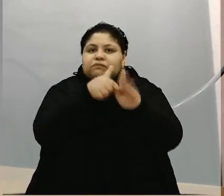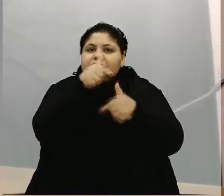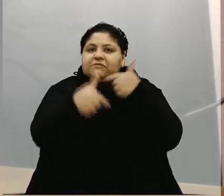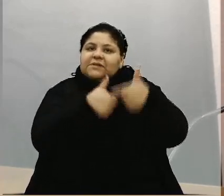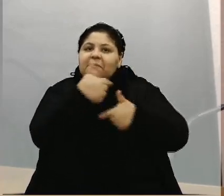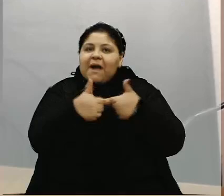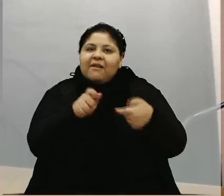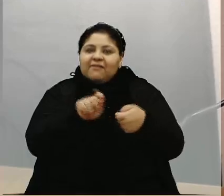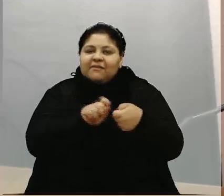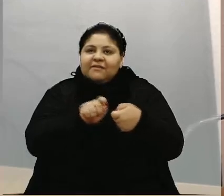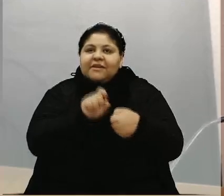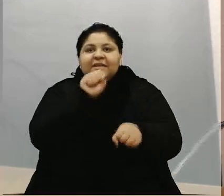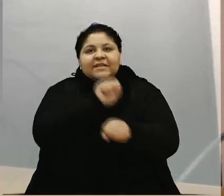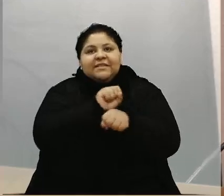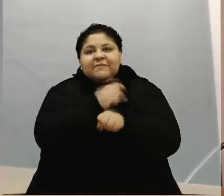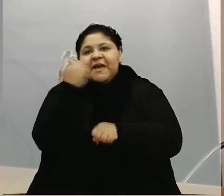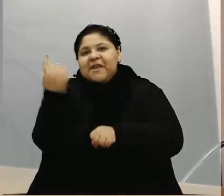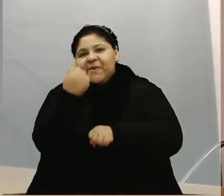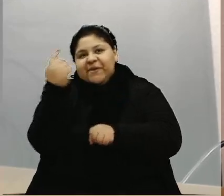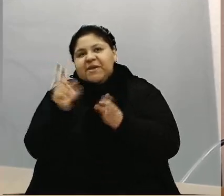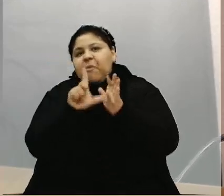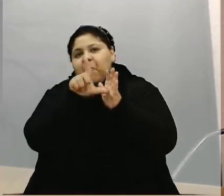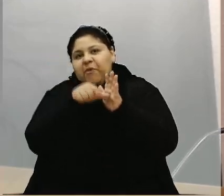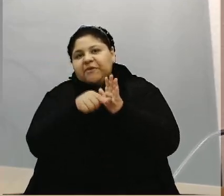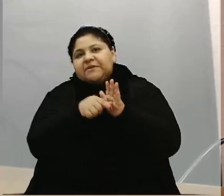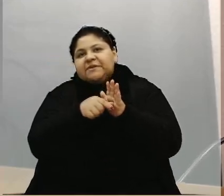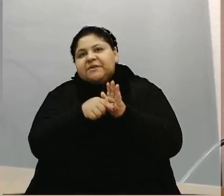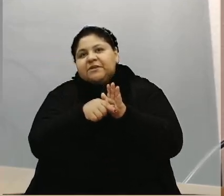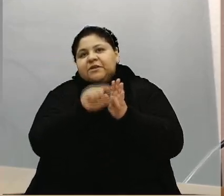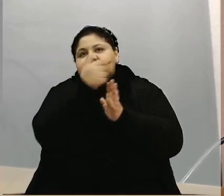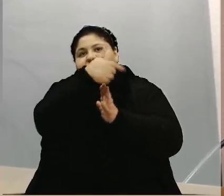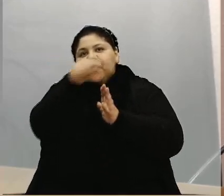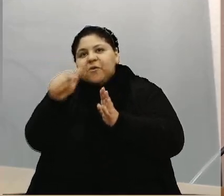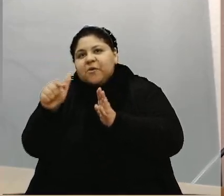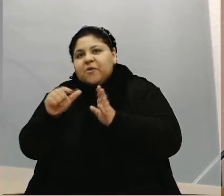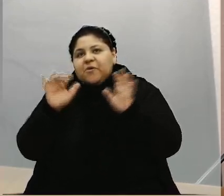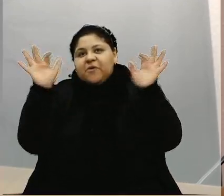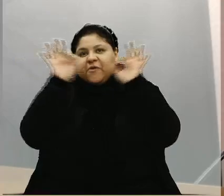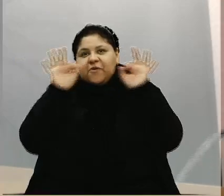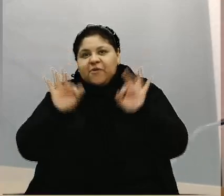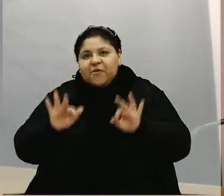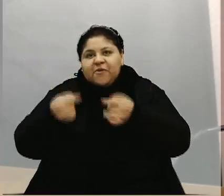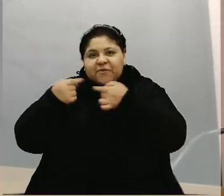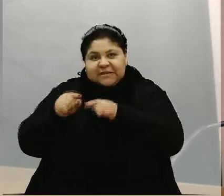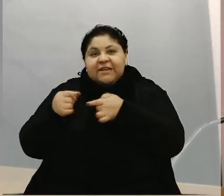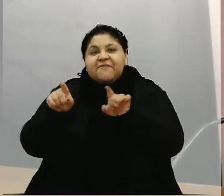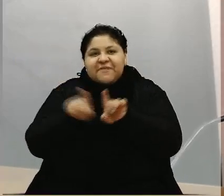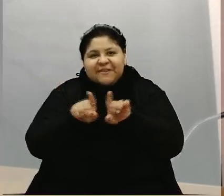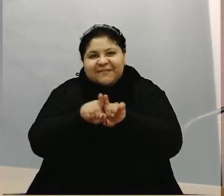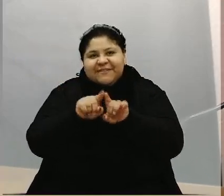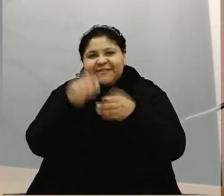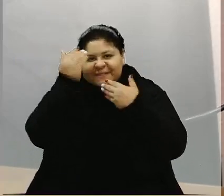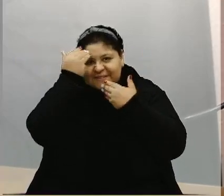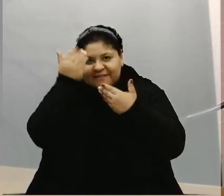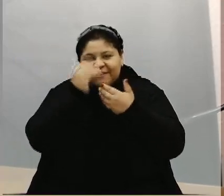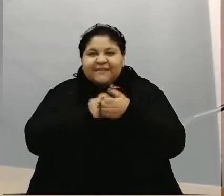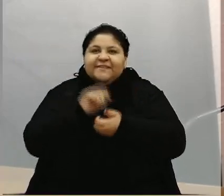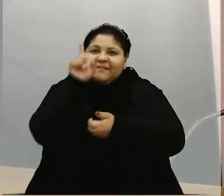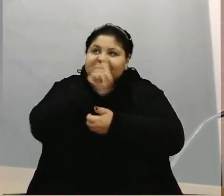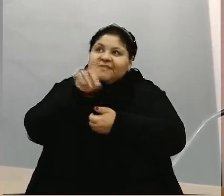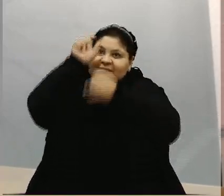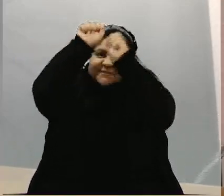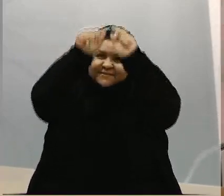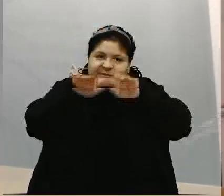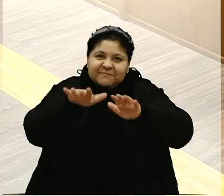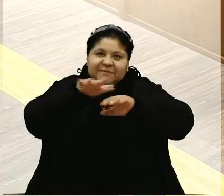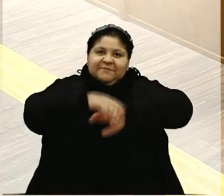realizam. Espero que eu não seja a única e logo mais outros venham para poder alegrar o dia de vocês com tantos desafios aí. Muito obrigada, que Deus abençoe